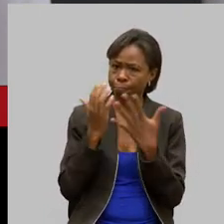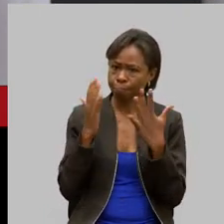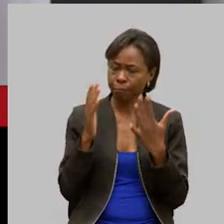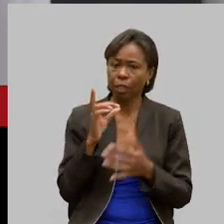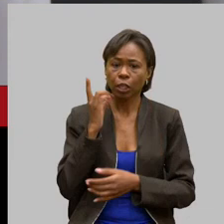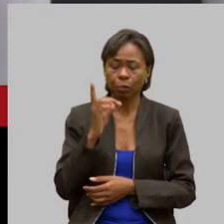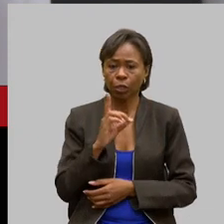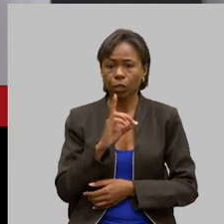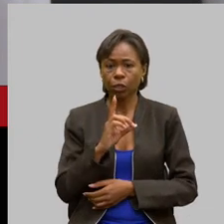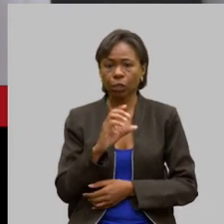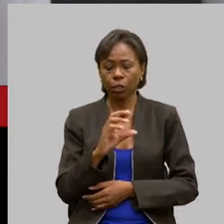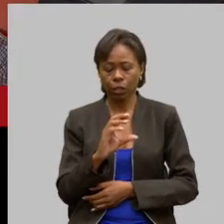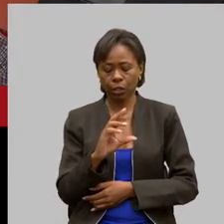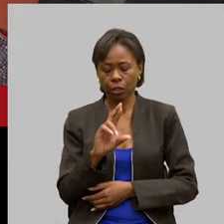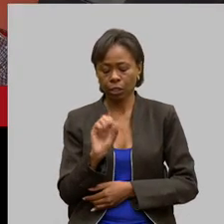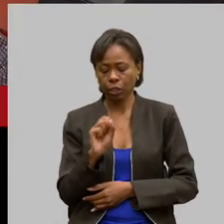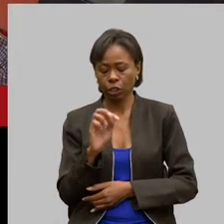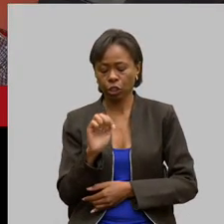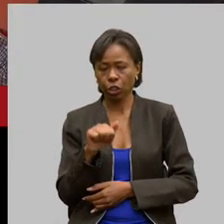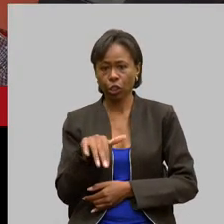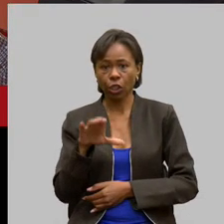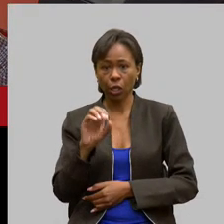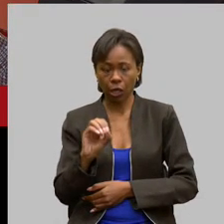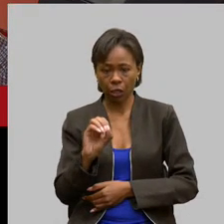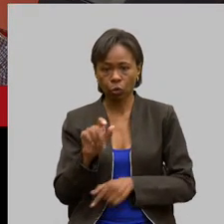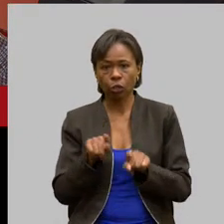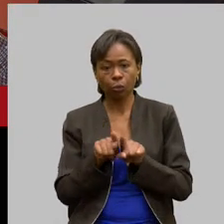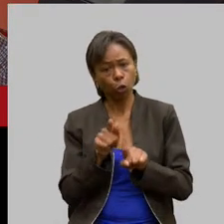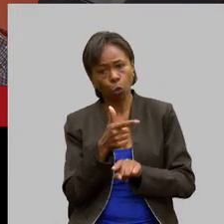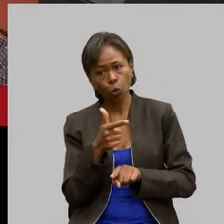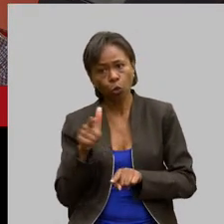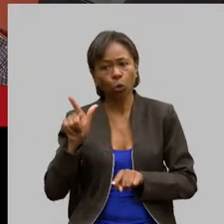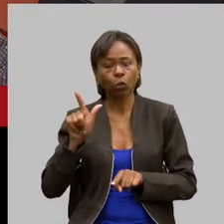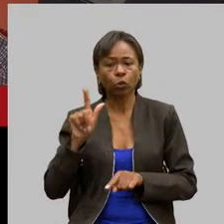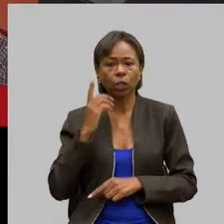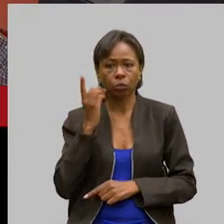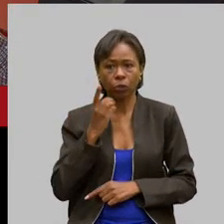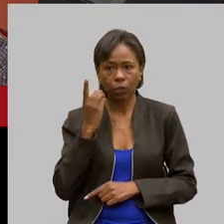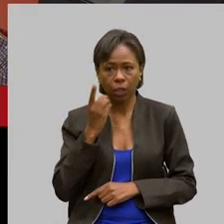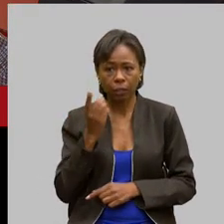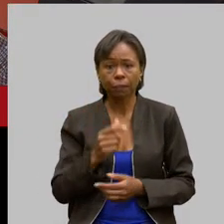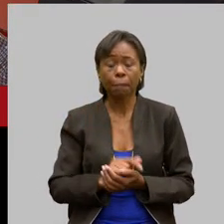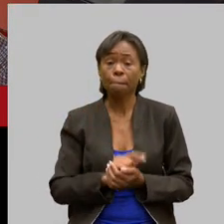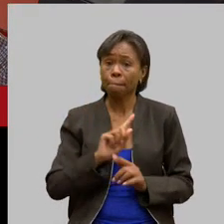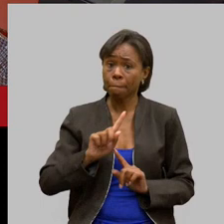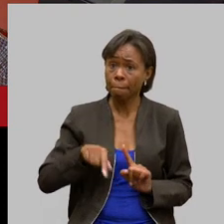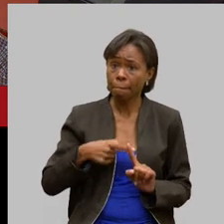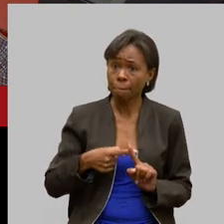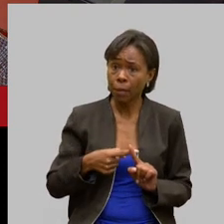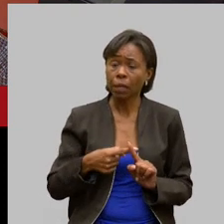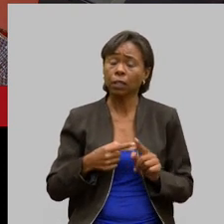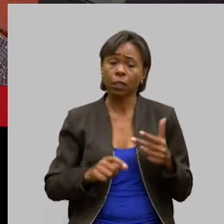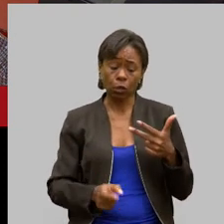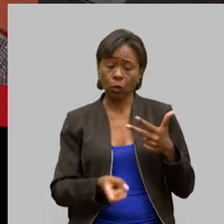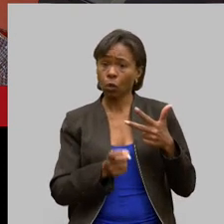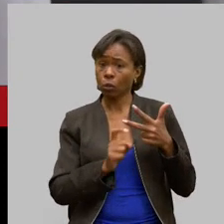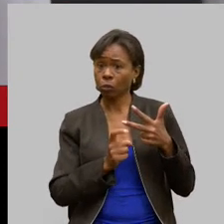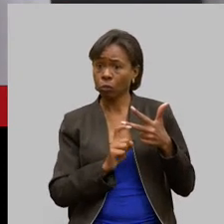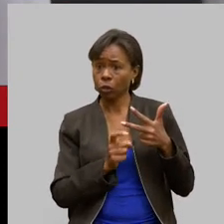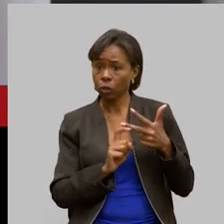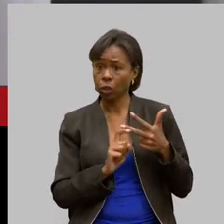Cristiano Silveira né e aos demais deputados né e ao nosso poder executivo a minha